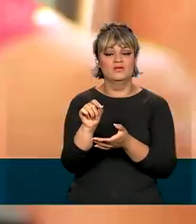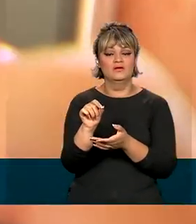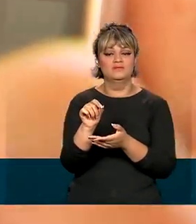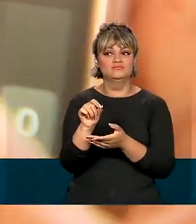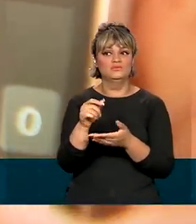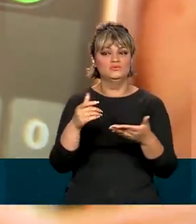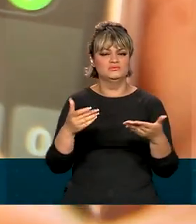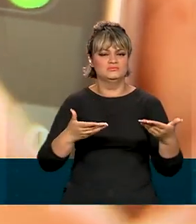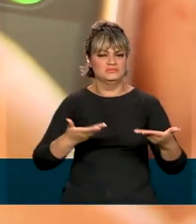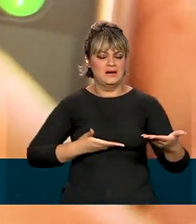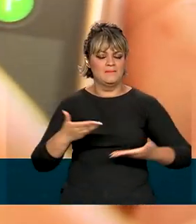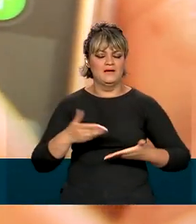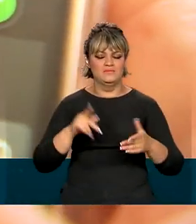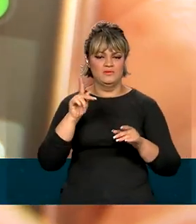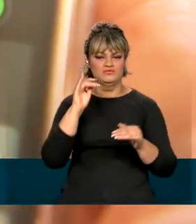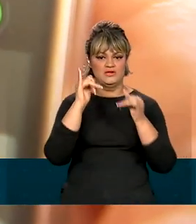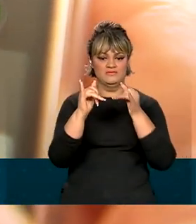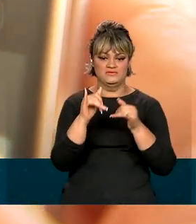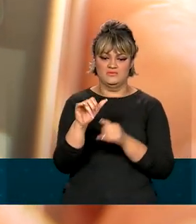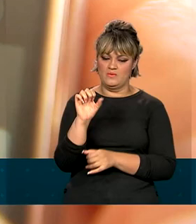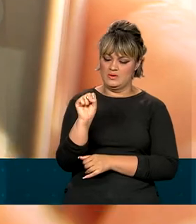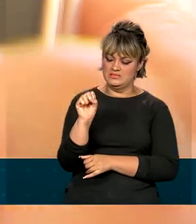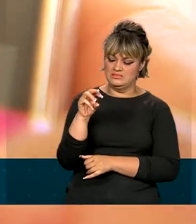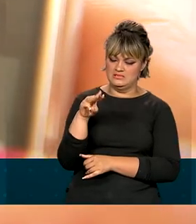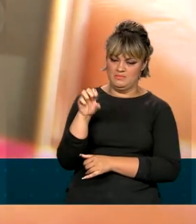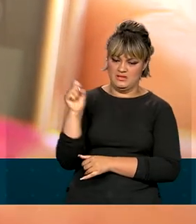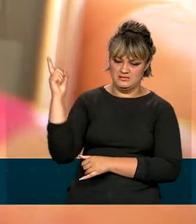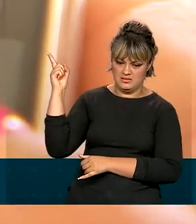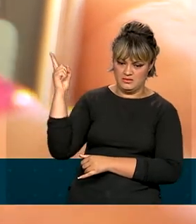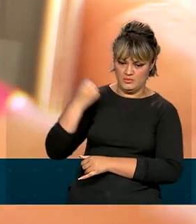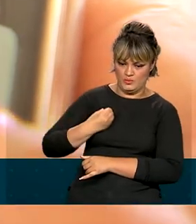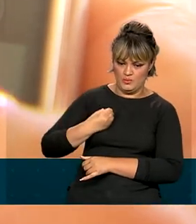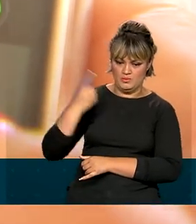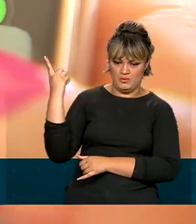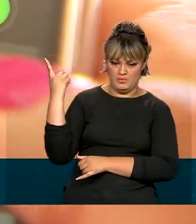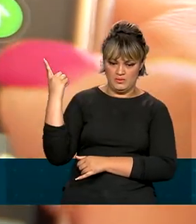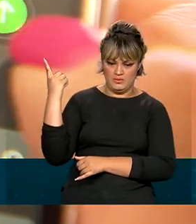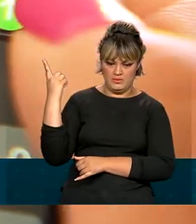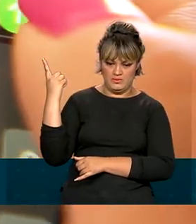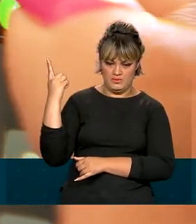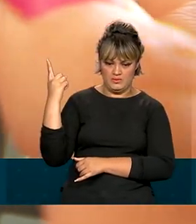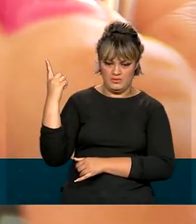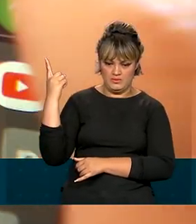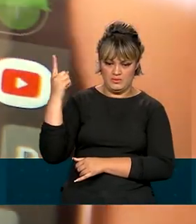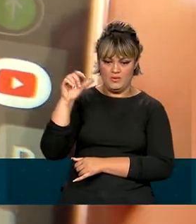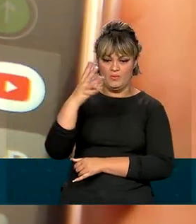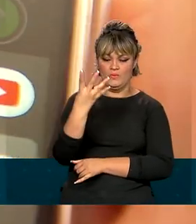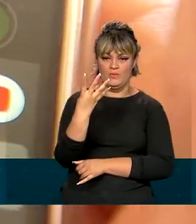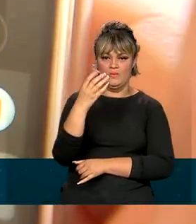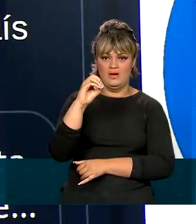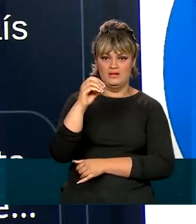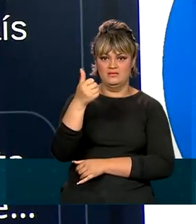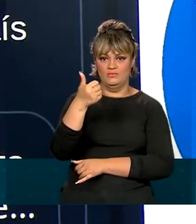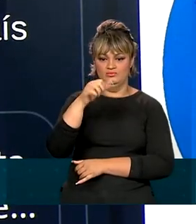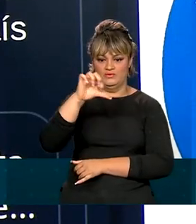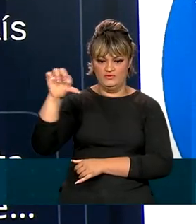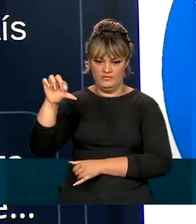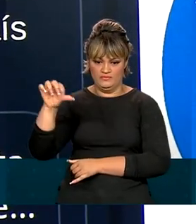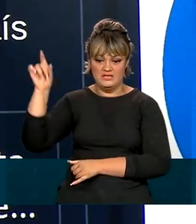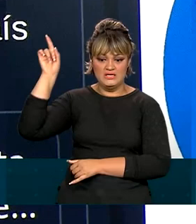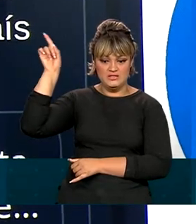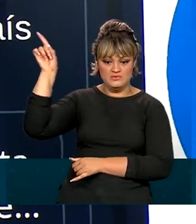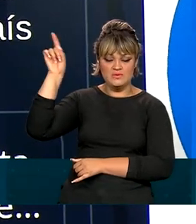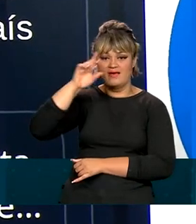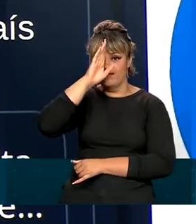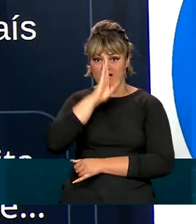alerta, enviando um SMS com o CEP de onde mora para o número 40199. O serviço